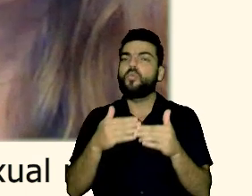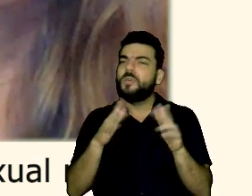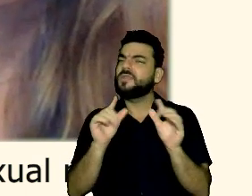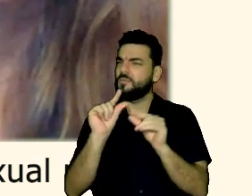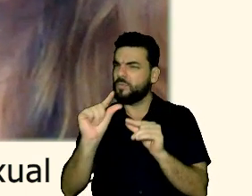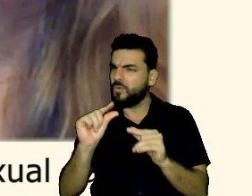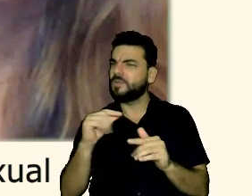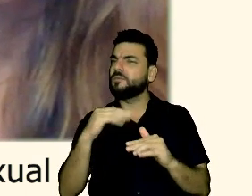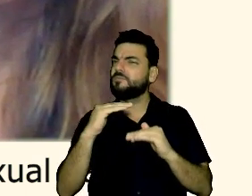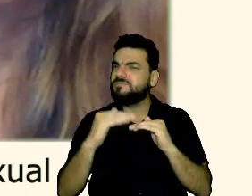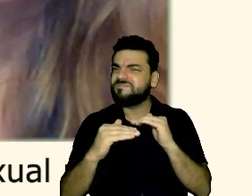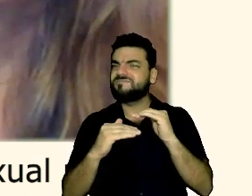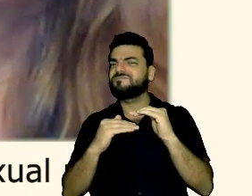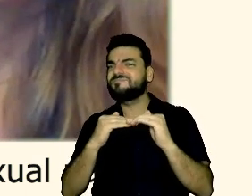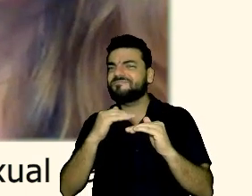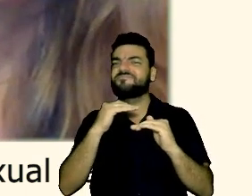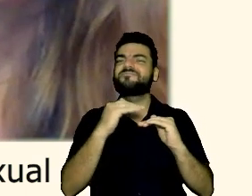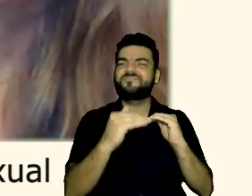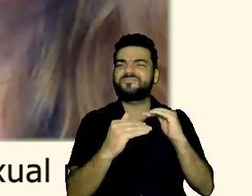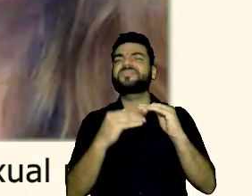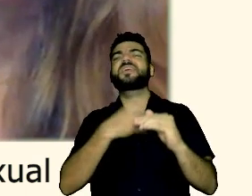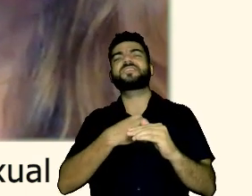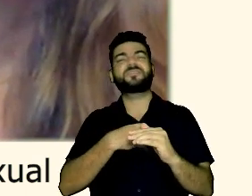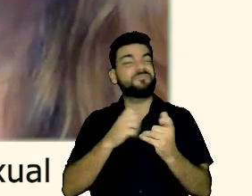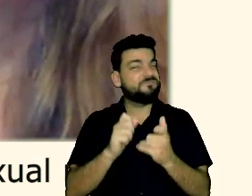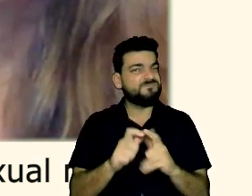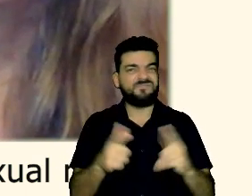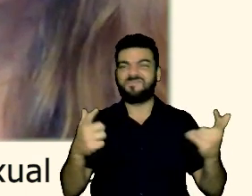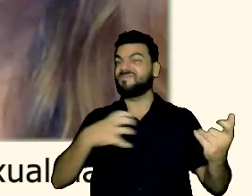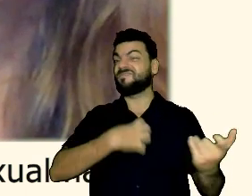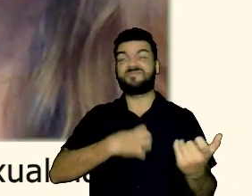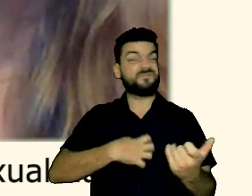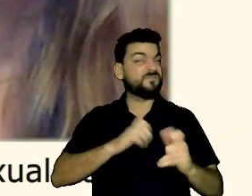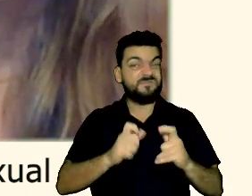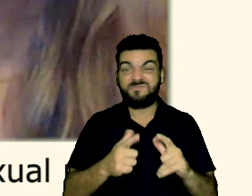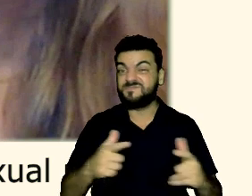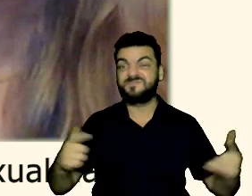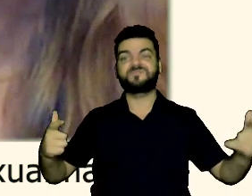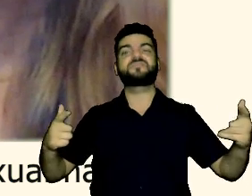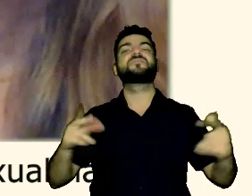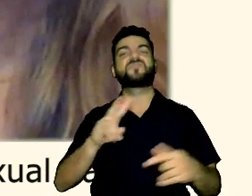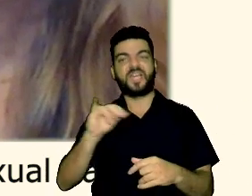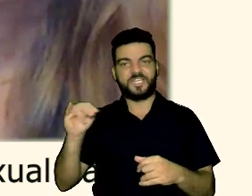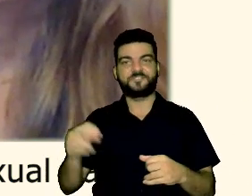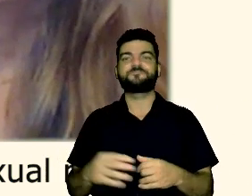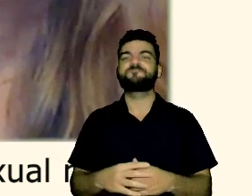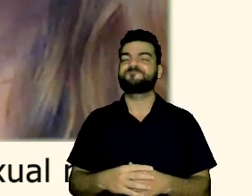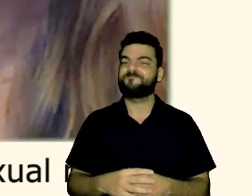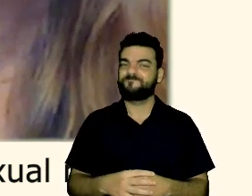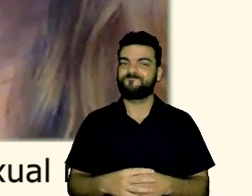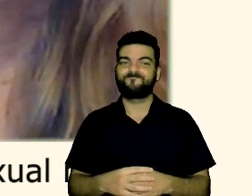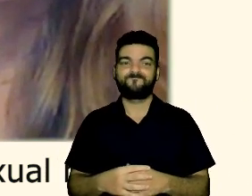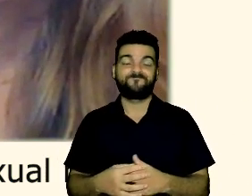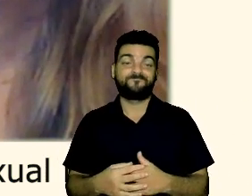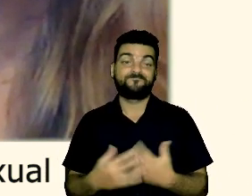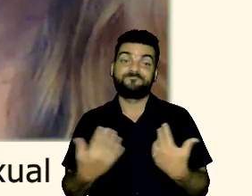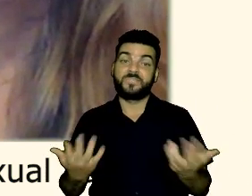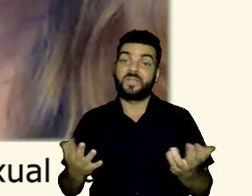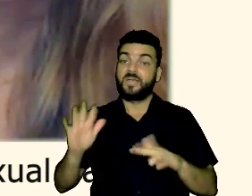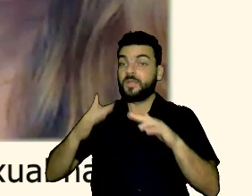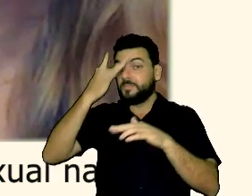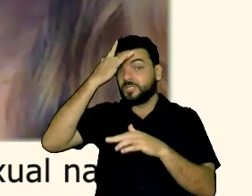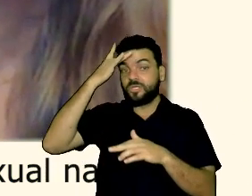sintomas, eles começam aos poucos e cada vez mais vão numa escalada de conflito, ou seja, eles vão